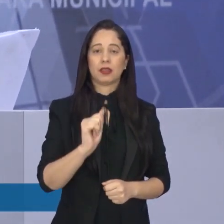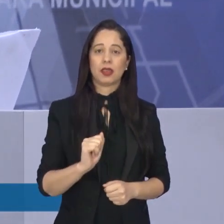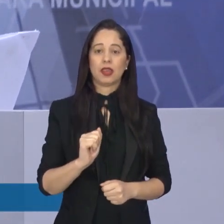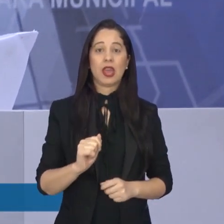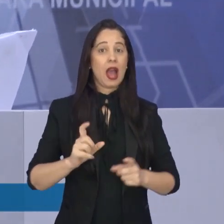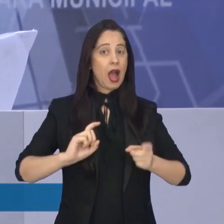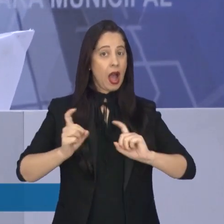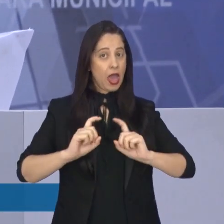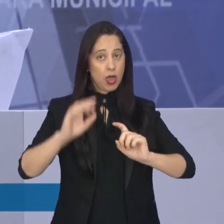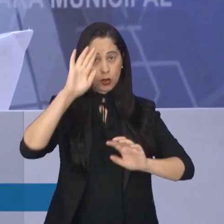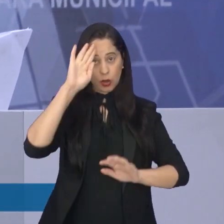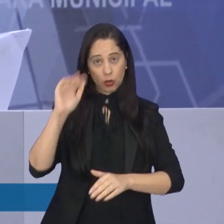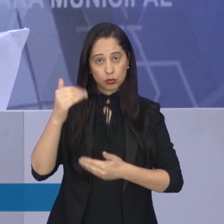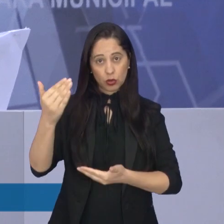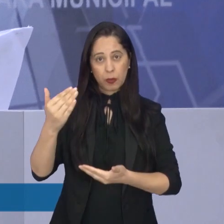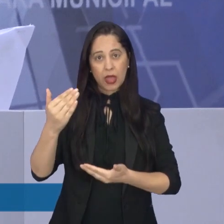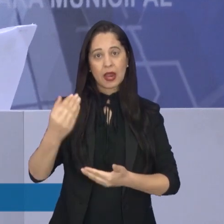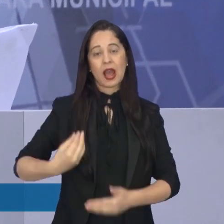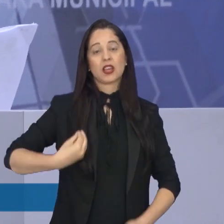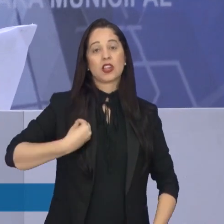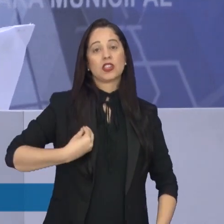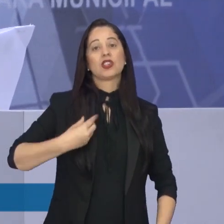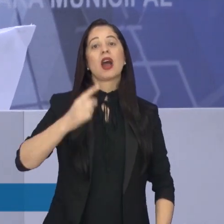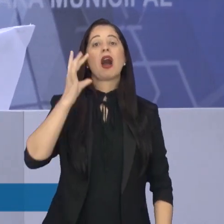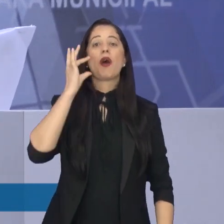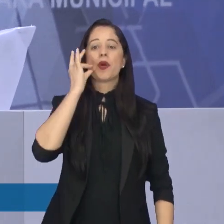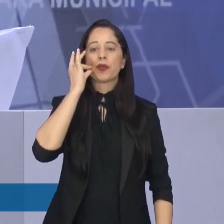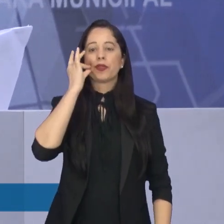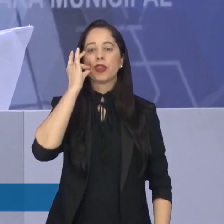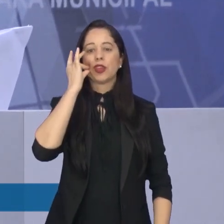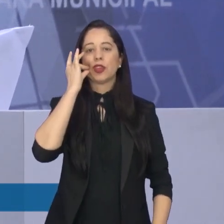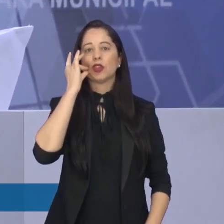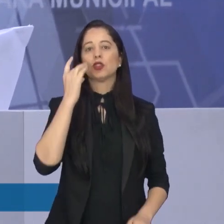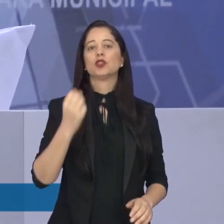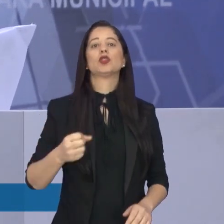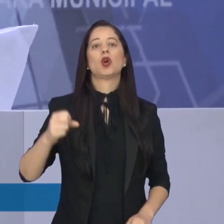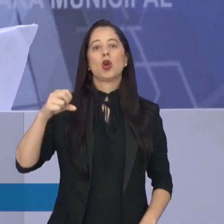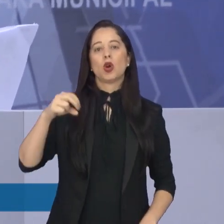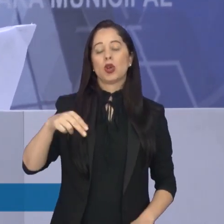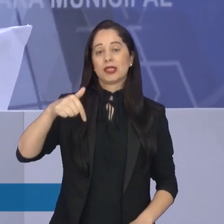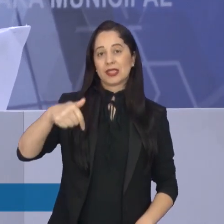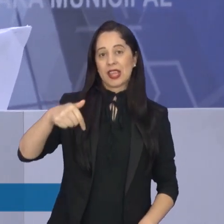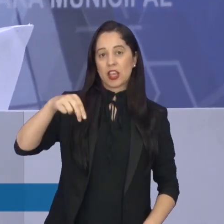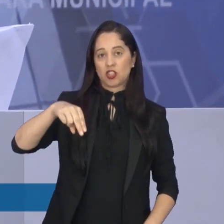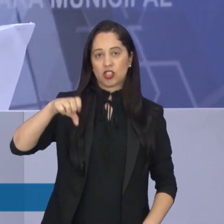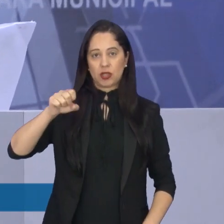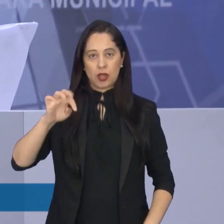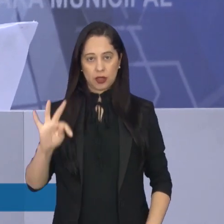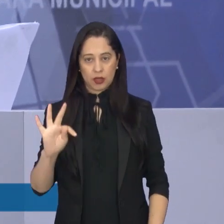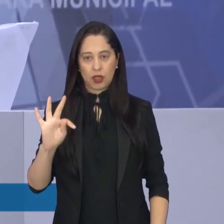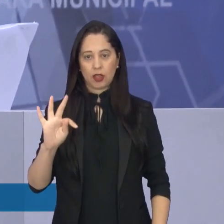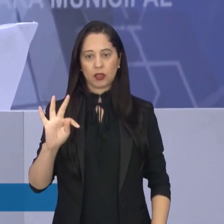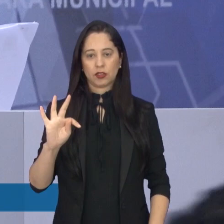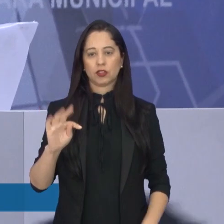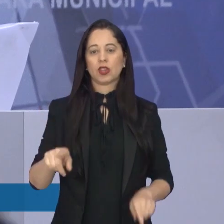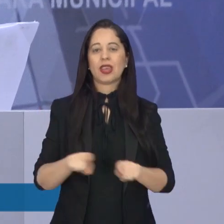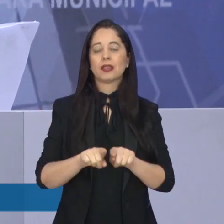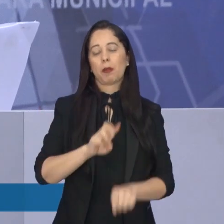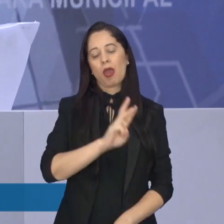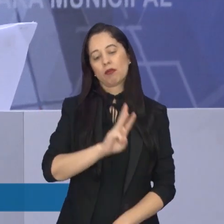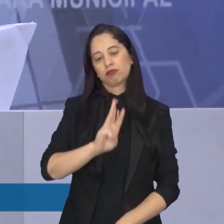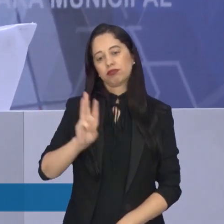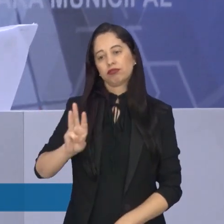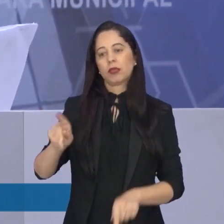está sendo transmitida ao vivo nos canais oficiais da Casa, assim como no site e nas